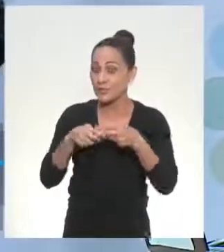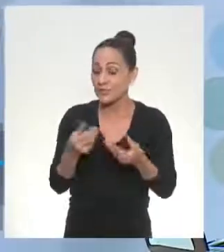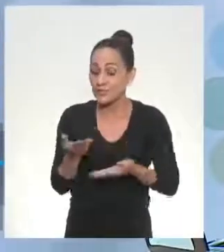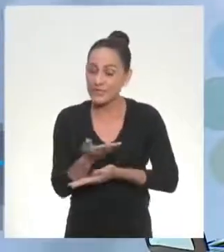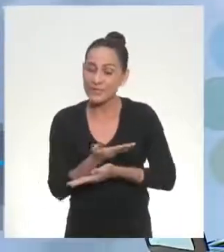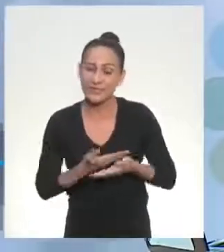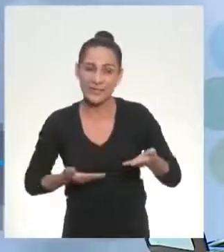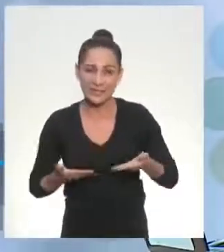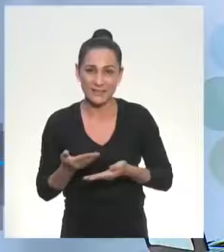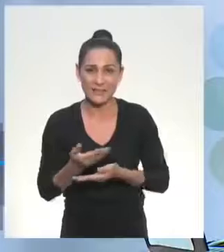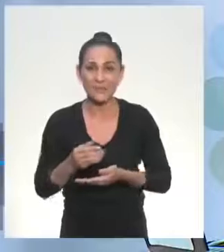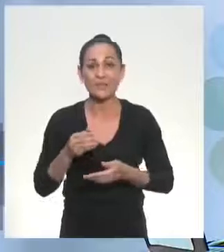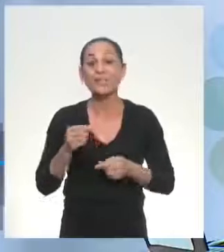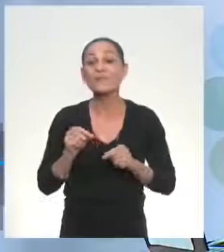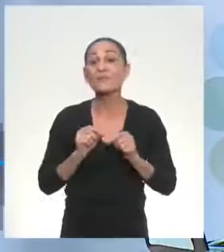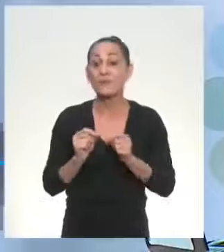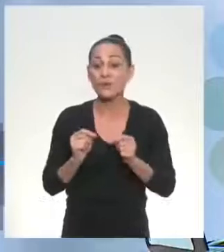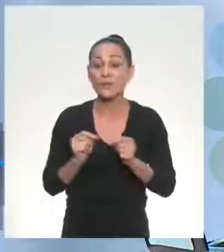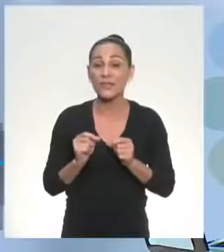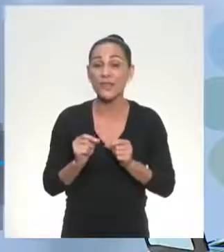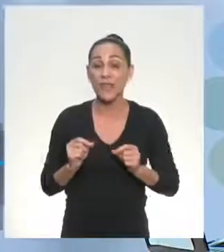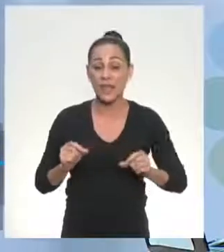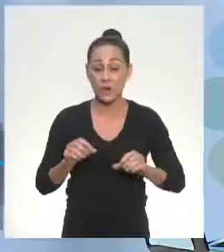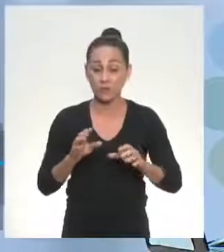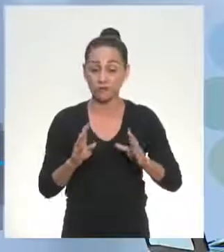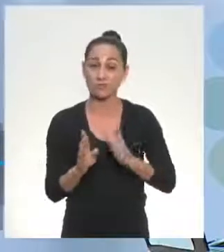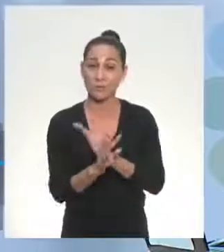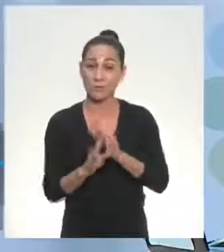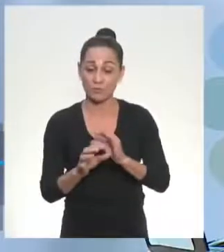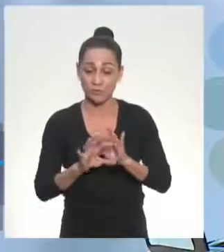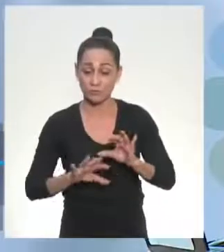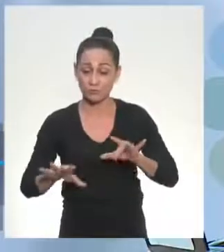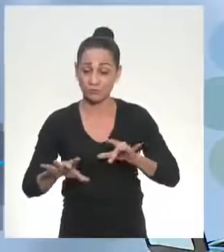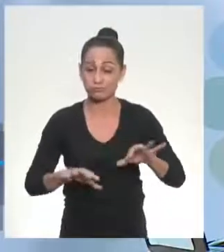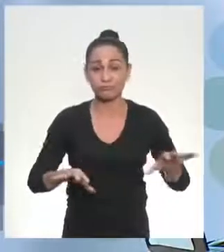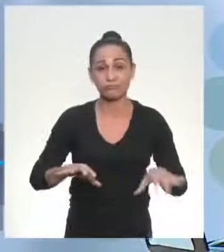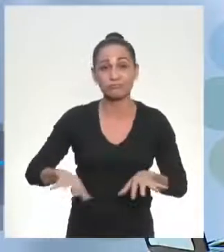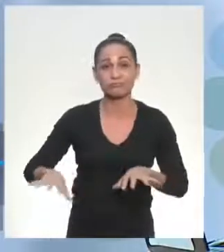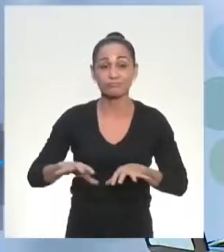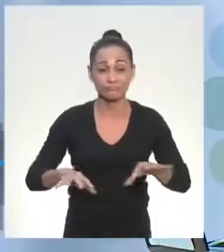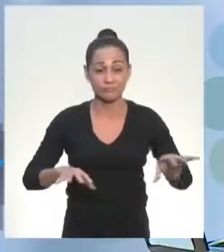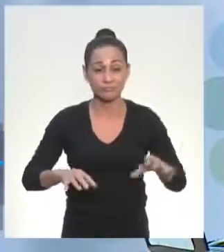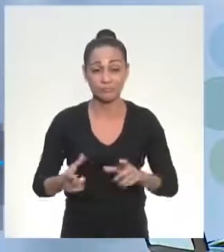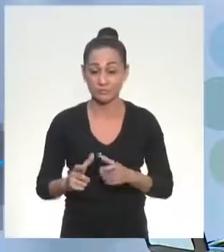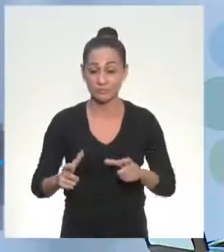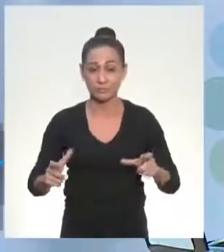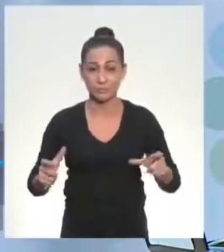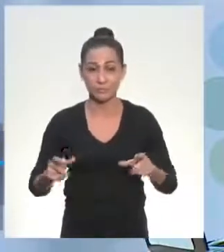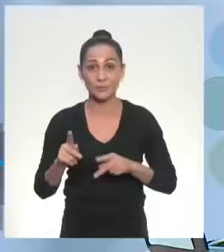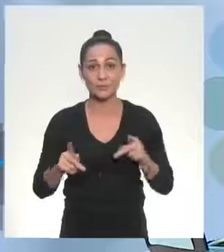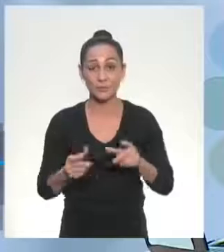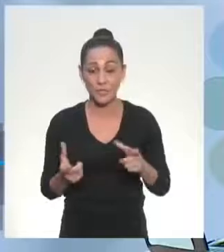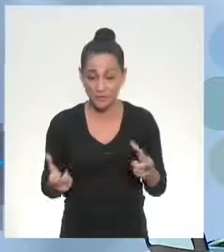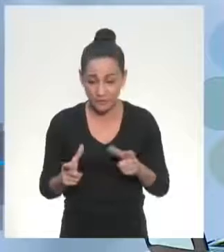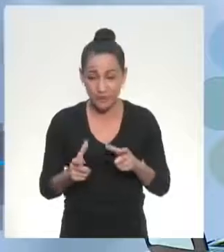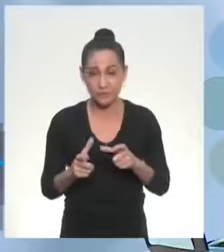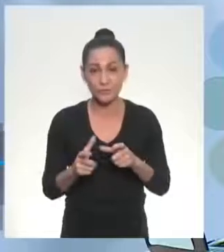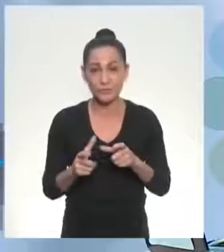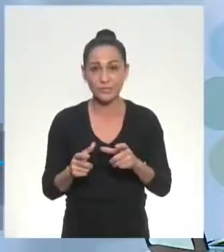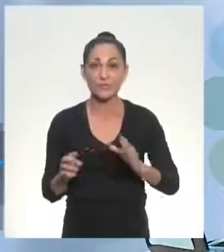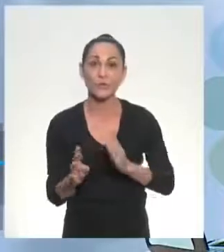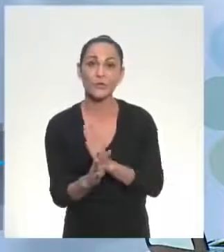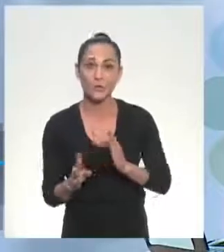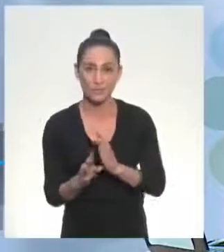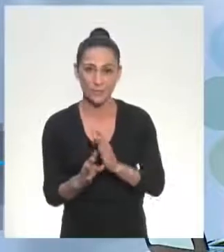relacionar o que foi a dispersão, que a gente vai ver aí no decorrer, né, o crescimento da população e essa concentração urbana que nós